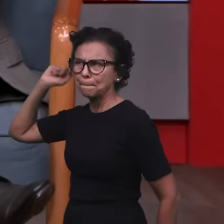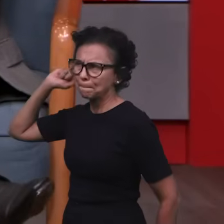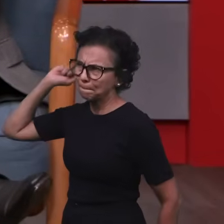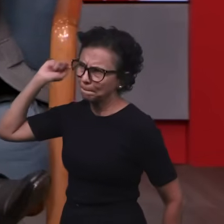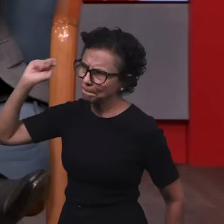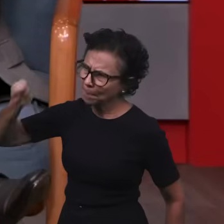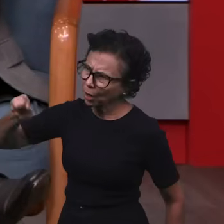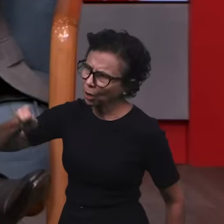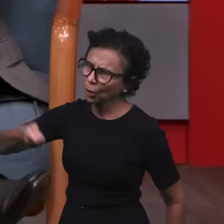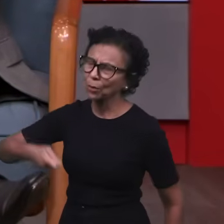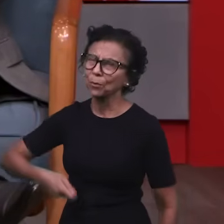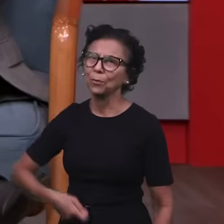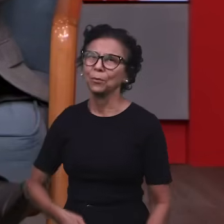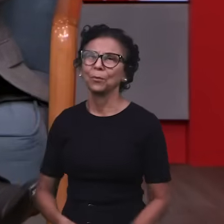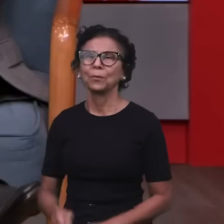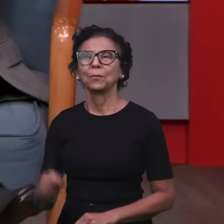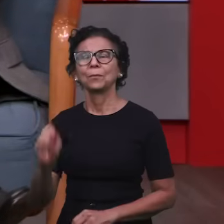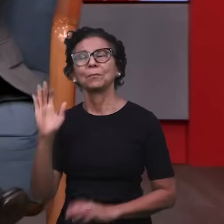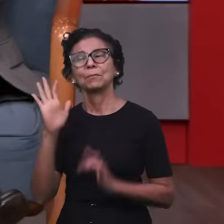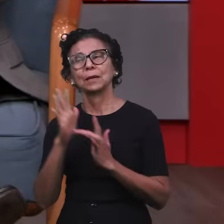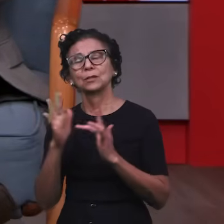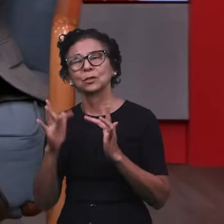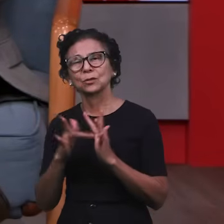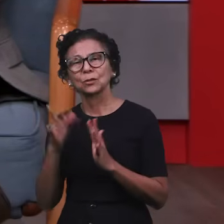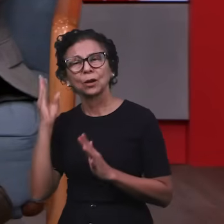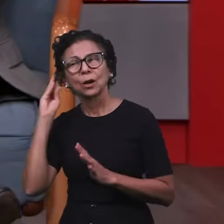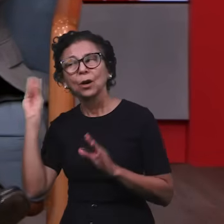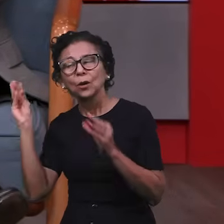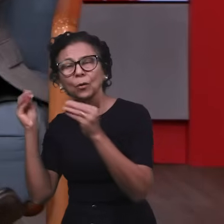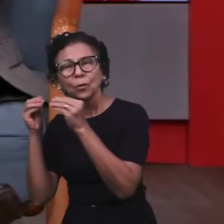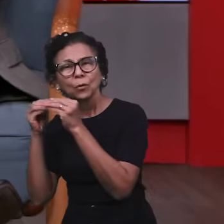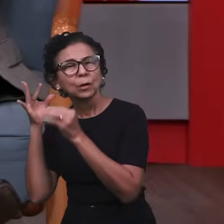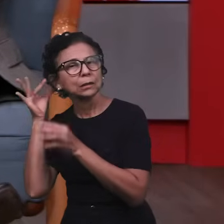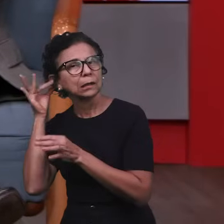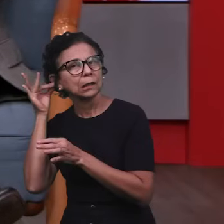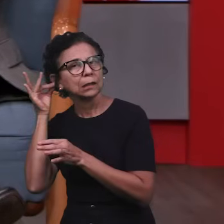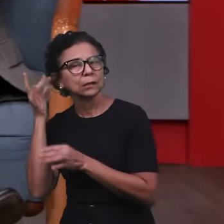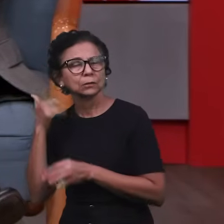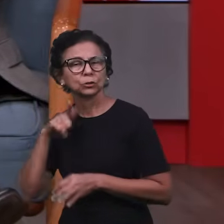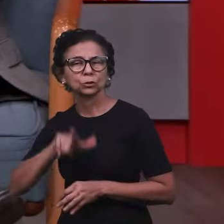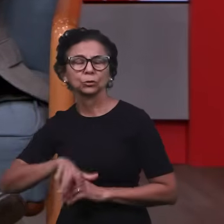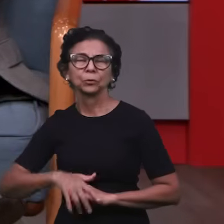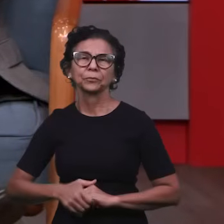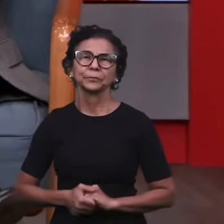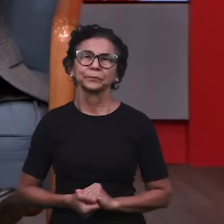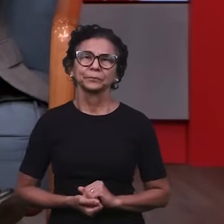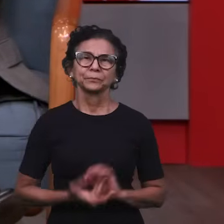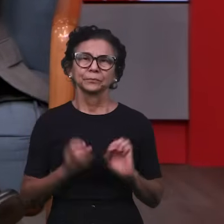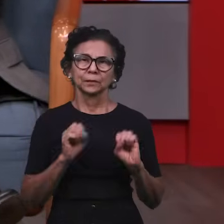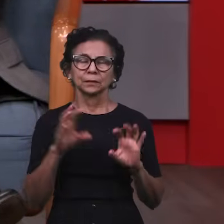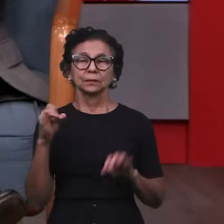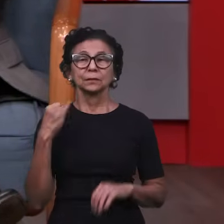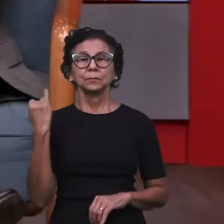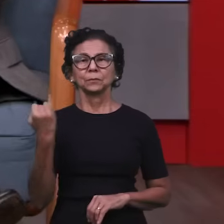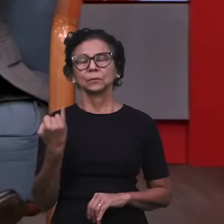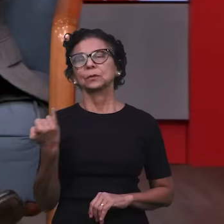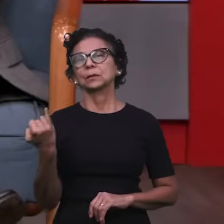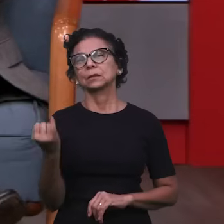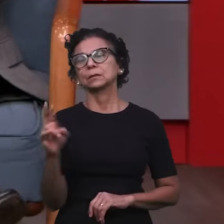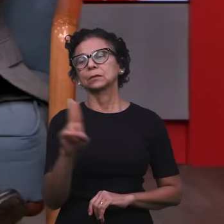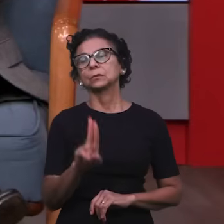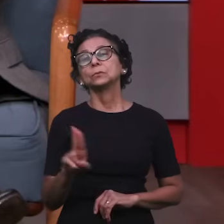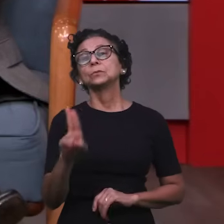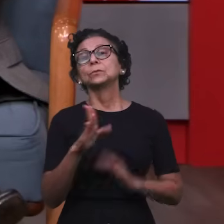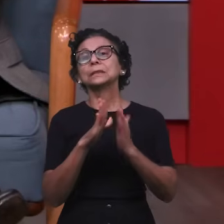importante, mas Jesus está deixando ali para nós um ensino importante sobre a palavra, sobre o uso